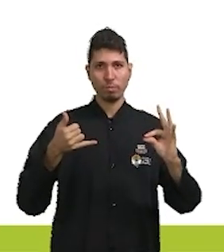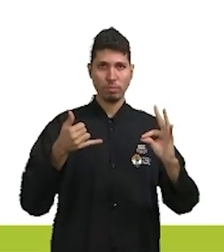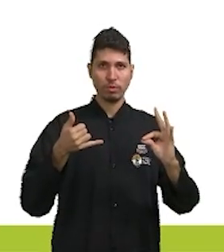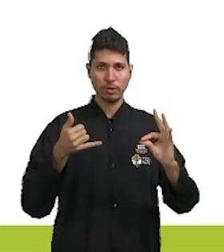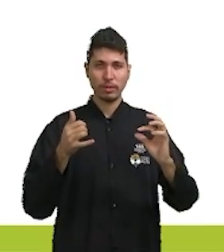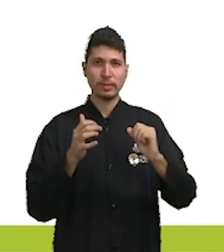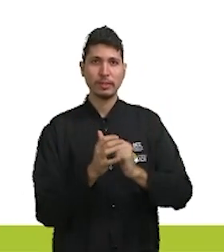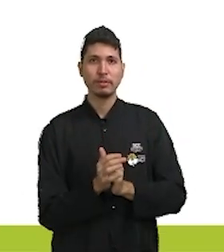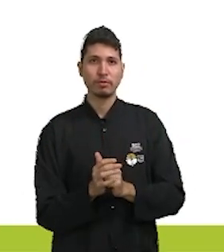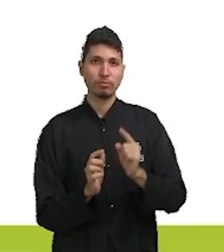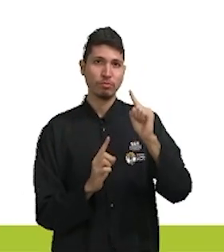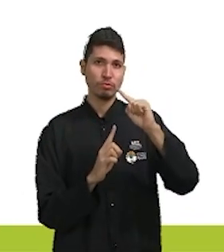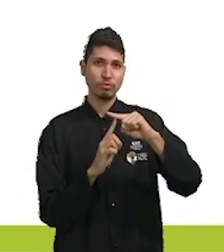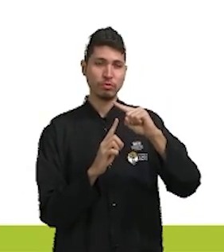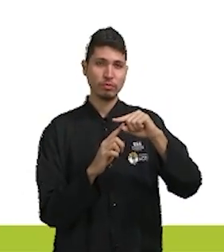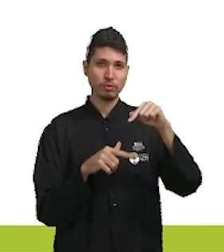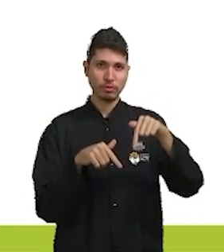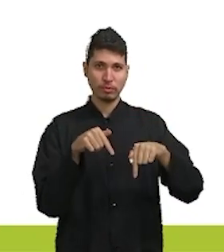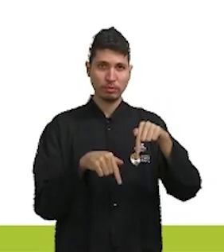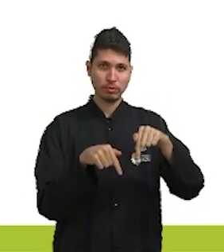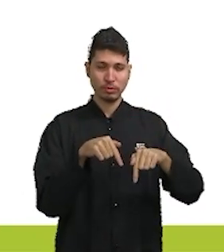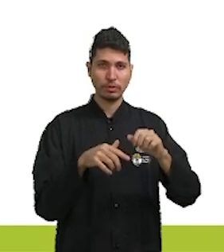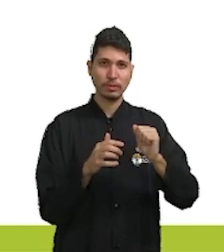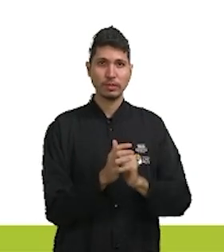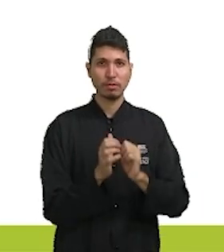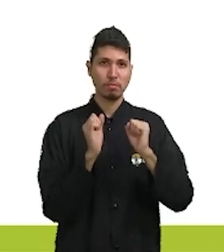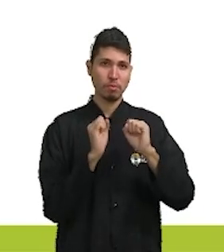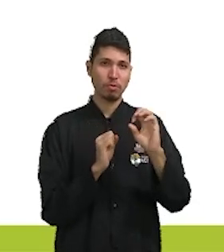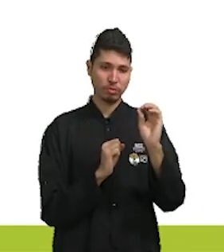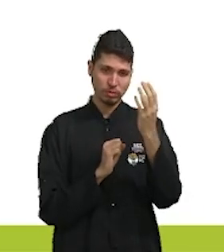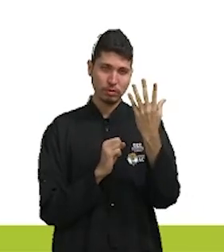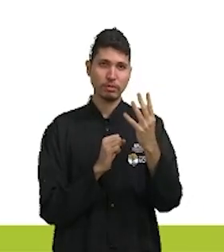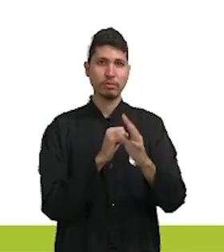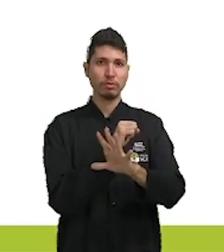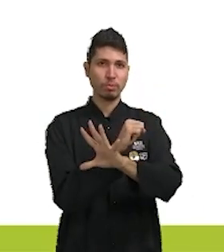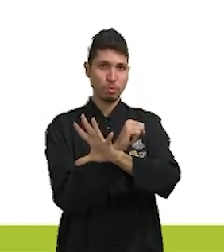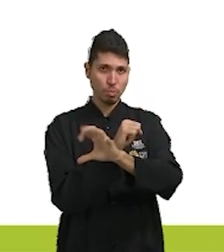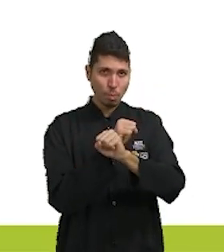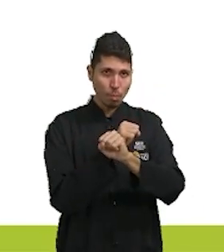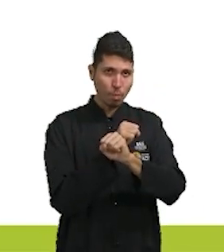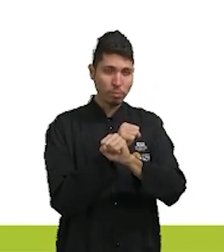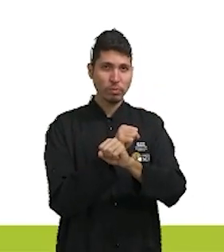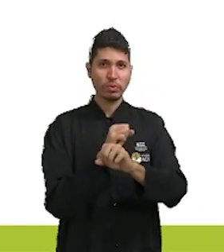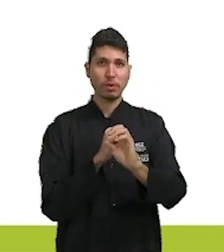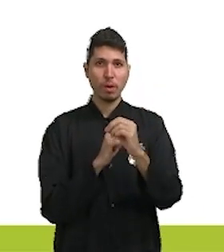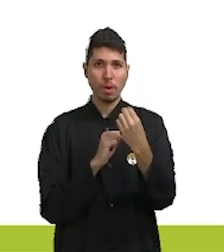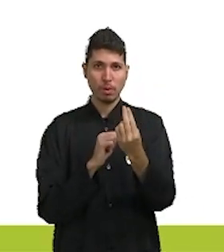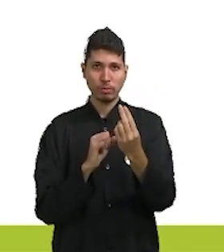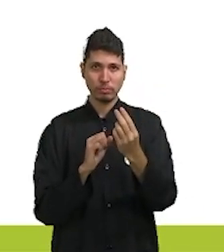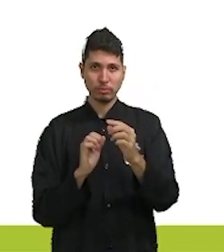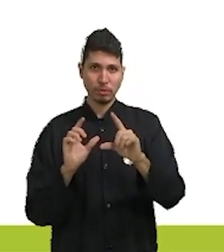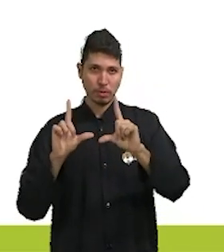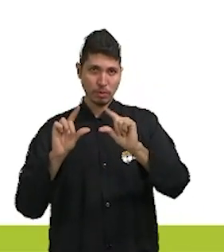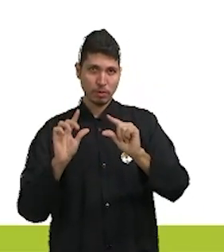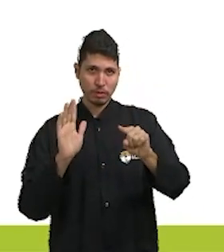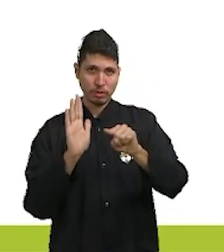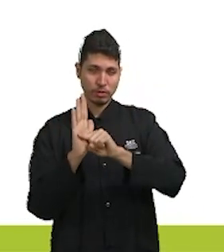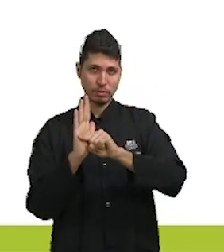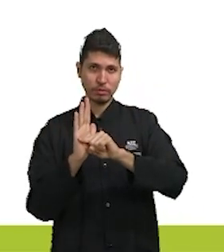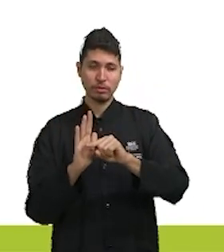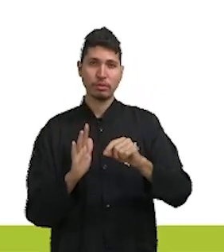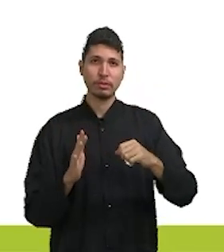espécie química dela sofrer oxidação ou redução. Esse potencial, ele vai